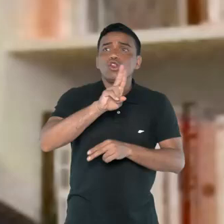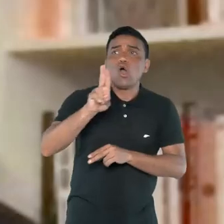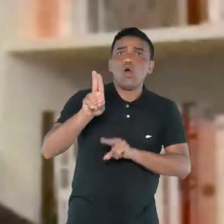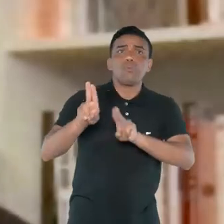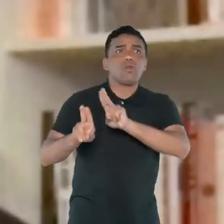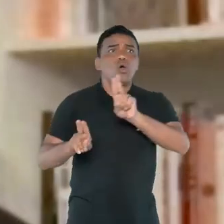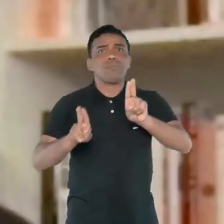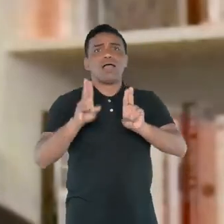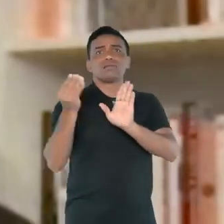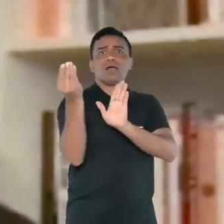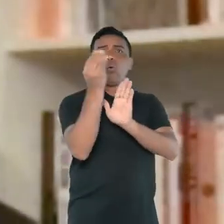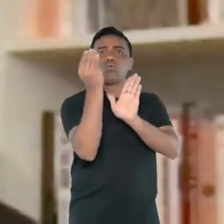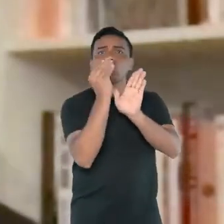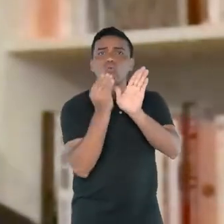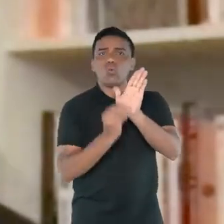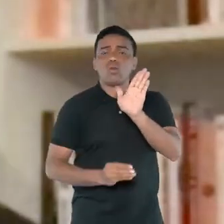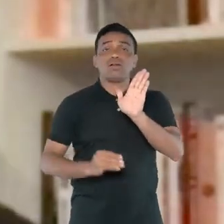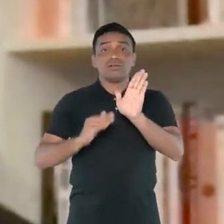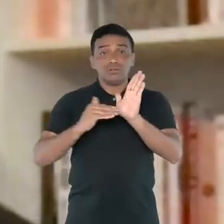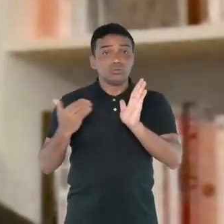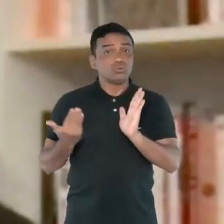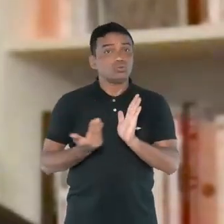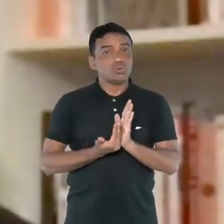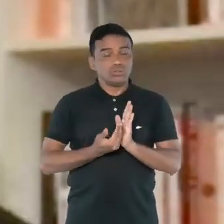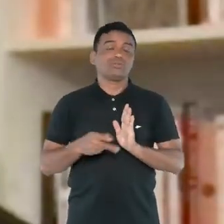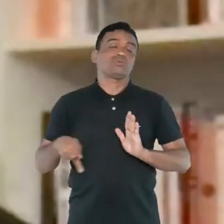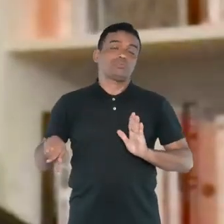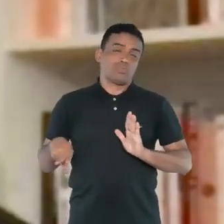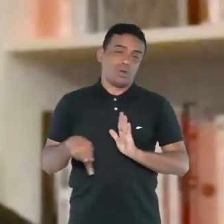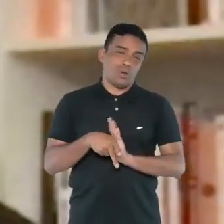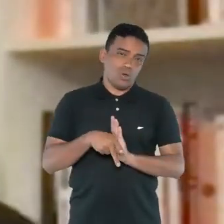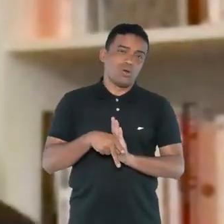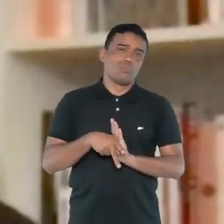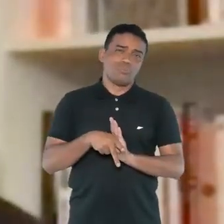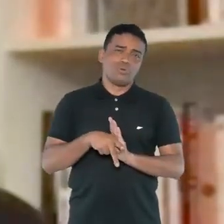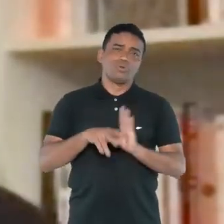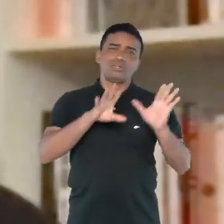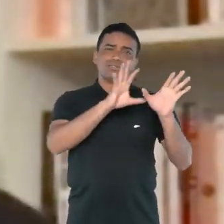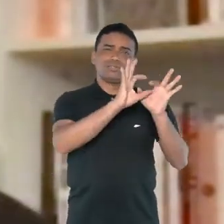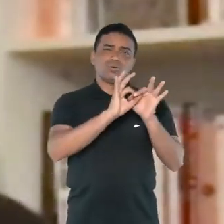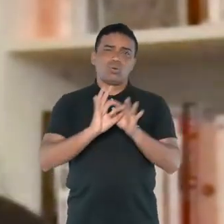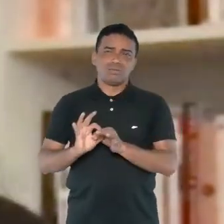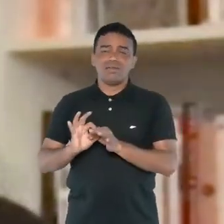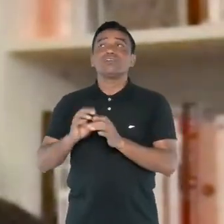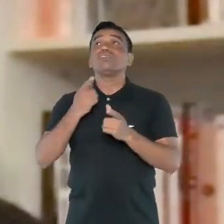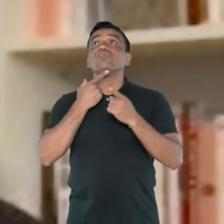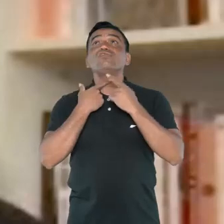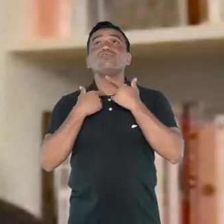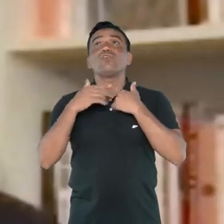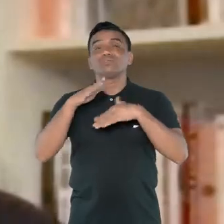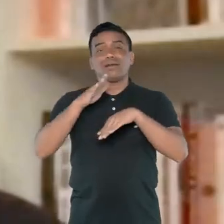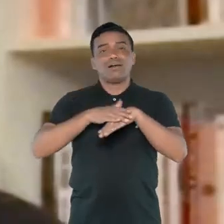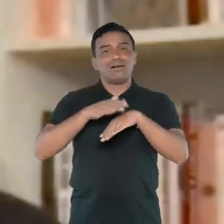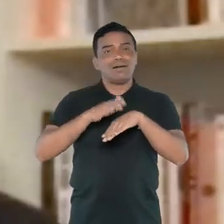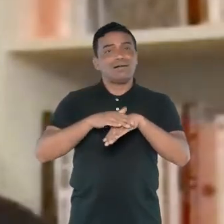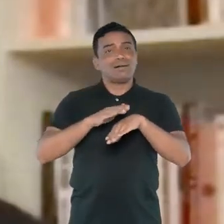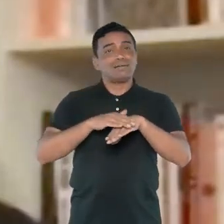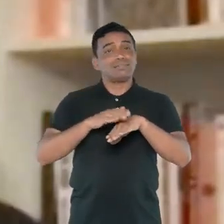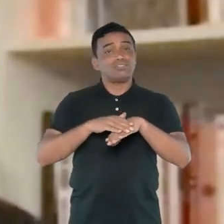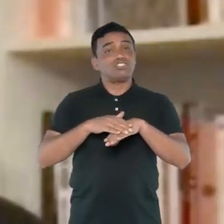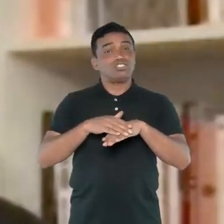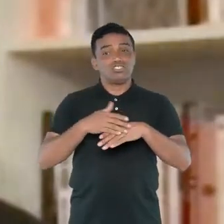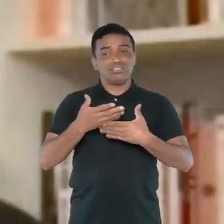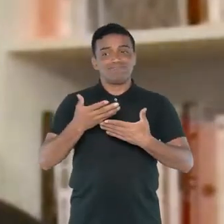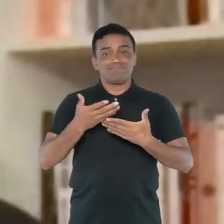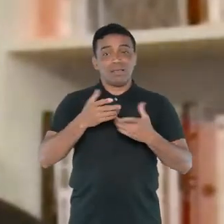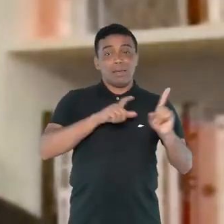de nomear, não é? Tudo isso faz parte dessa vontade também de ser